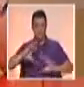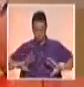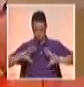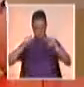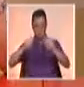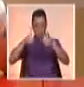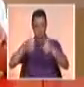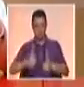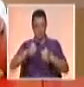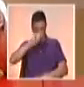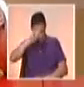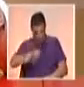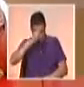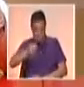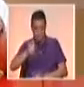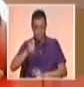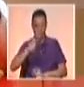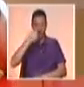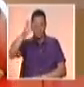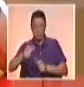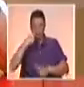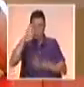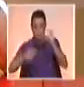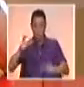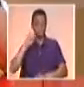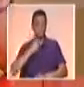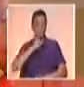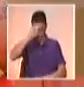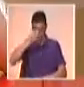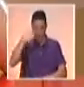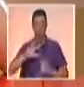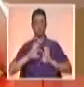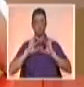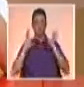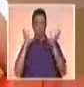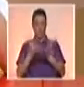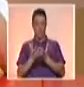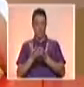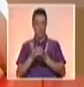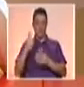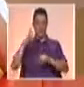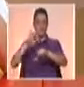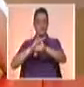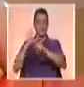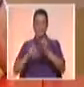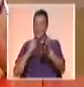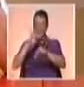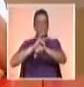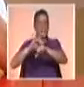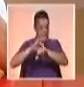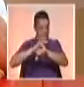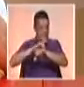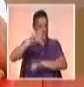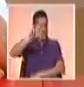boa, neste momento temos um respeito muito grande pelo cidadão surdo, no geral. temos falta de sensibilização. Falta de sensibilidade